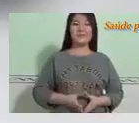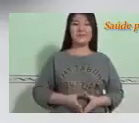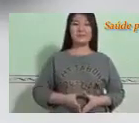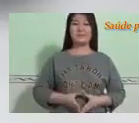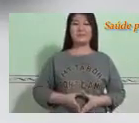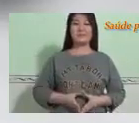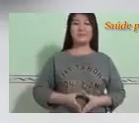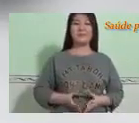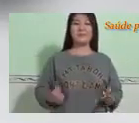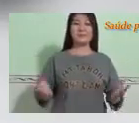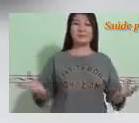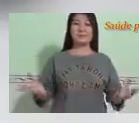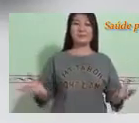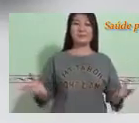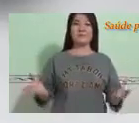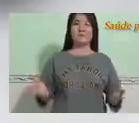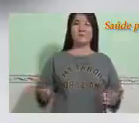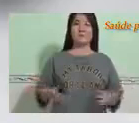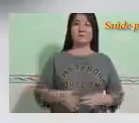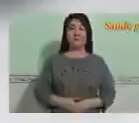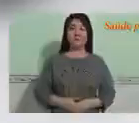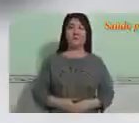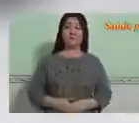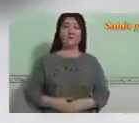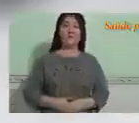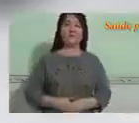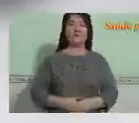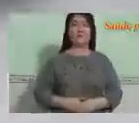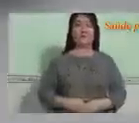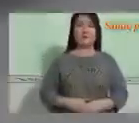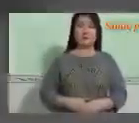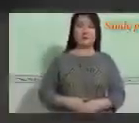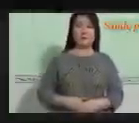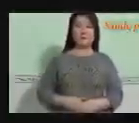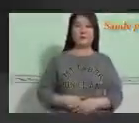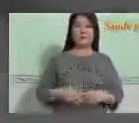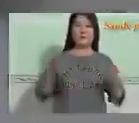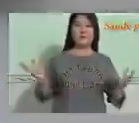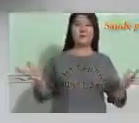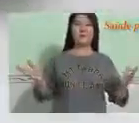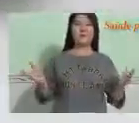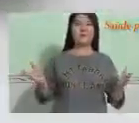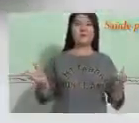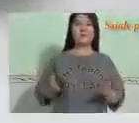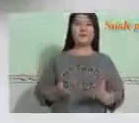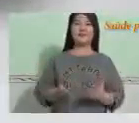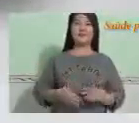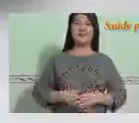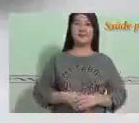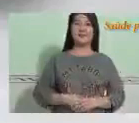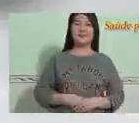Embora as dicas de limpeza possam ser usadas em qualquer parte do corpo, cada região do corpo precisa dos seus